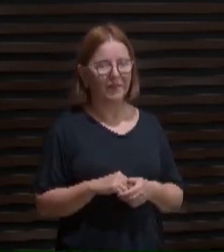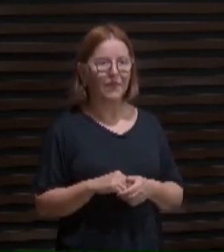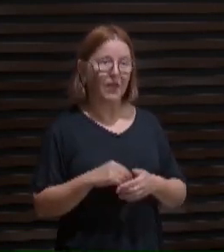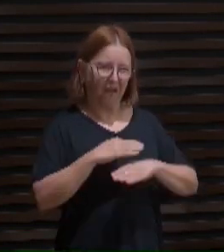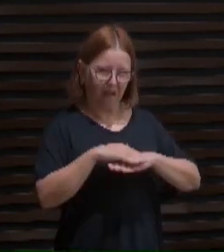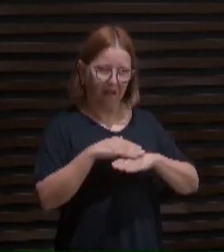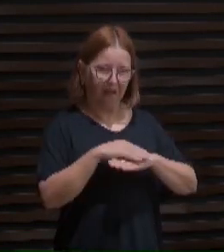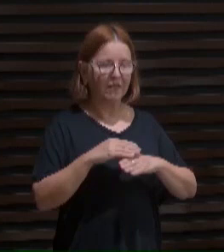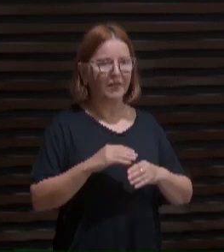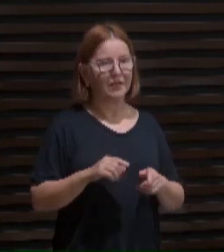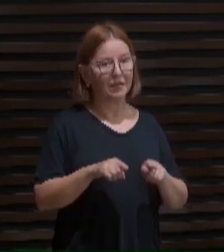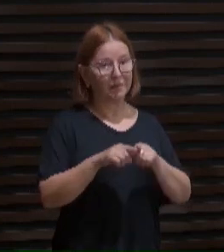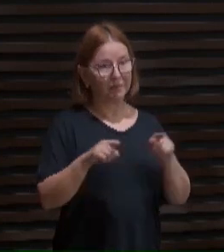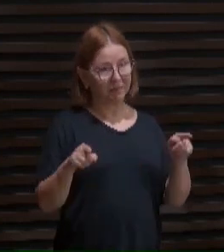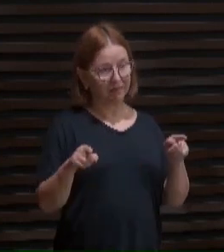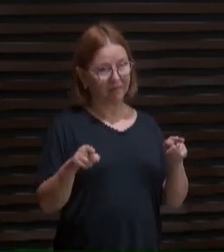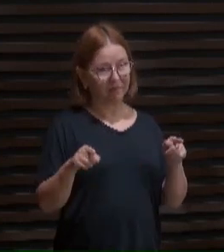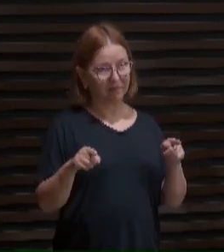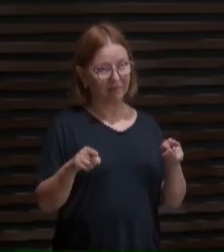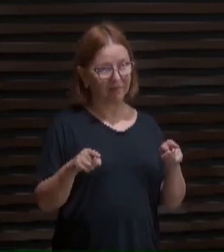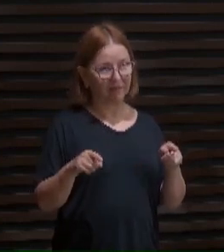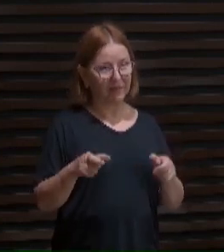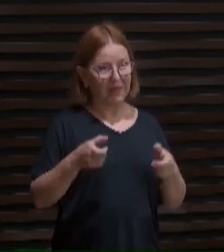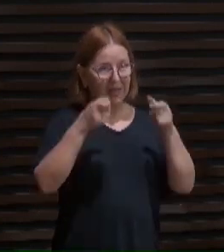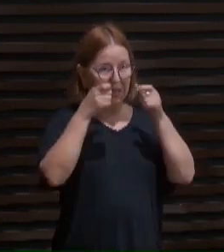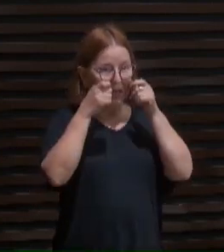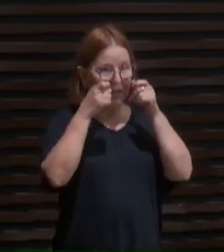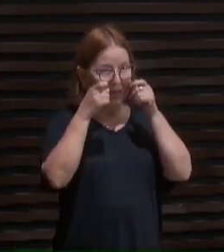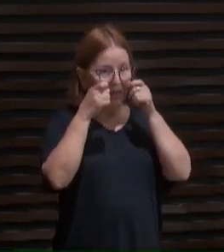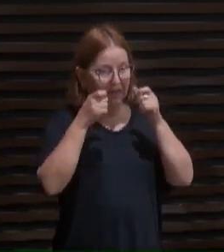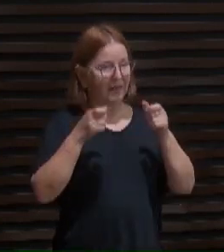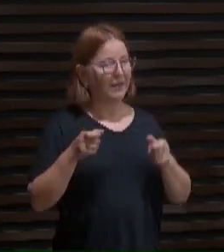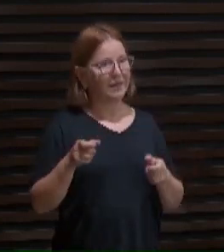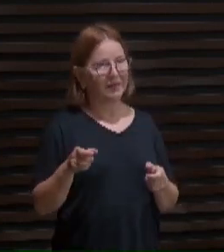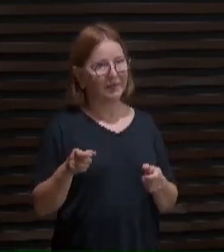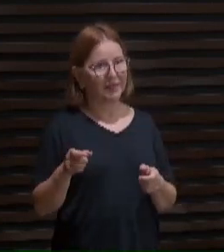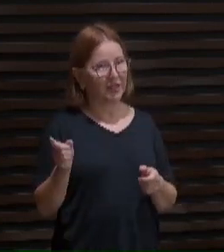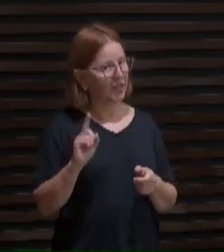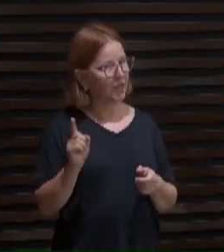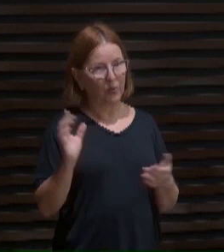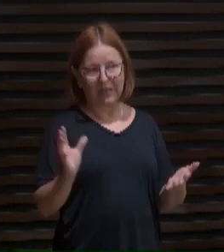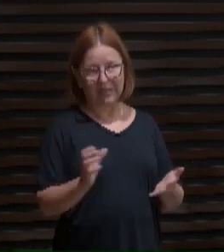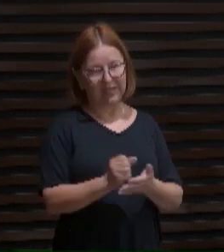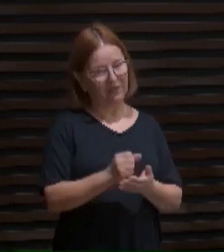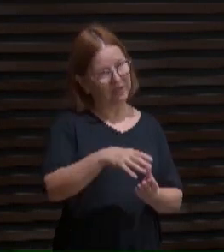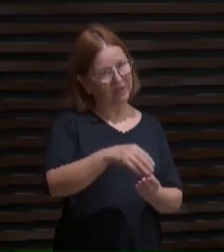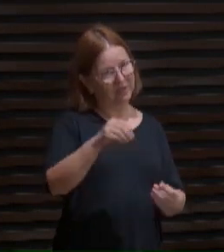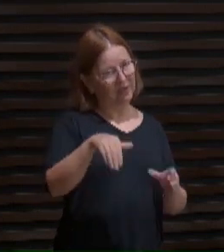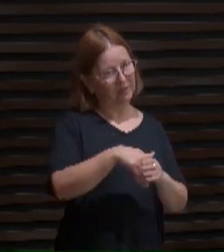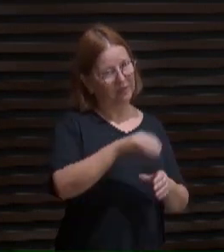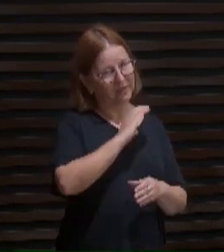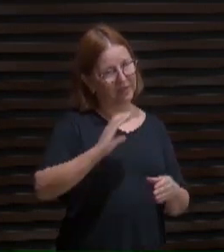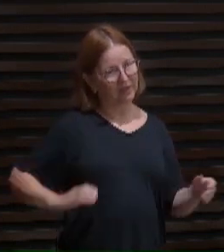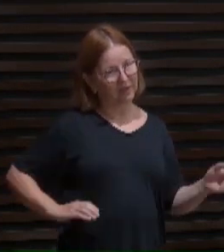mas o interesse deles é outro, não a salvação das almas em Cristo